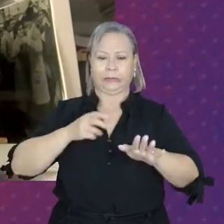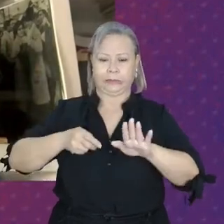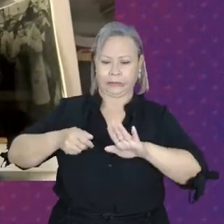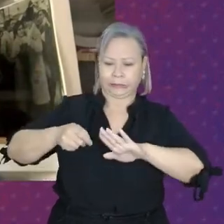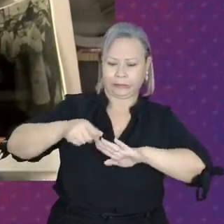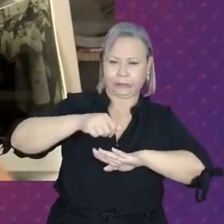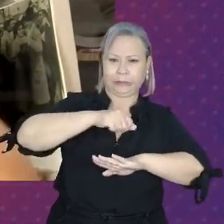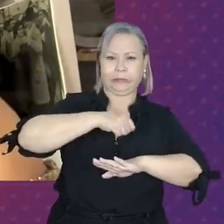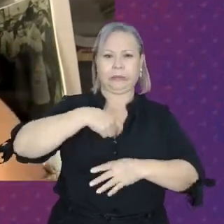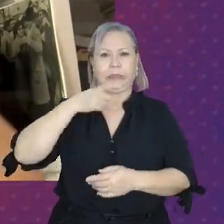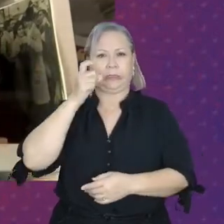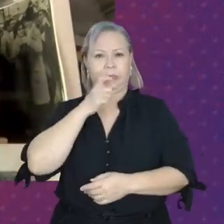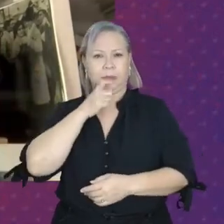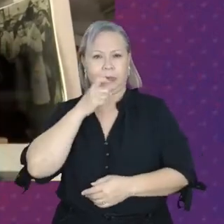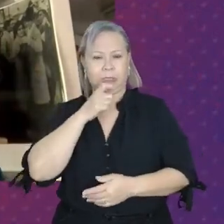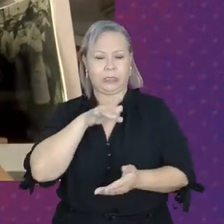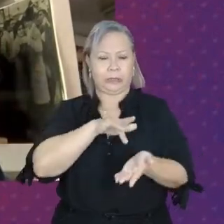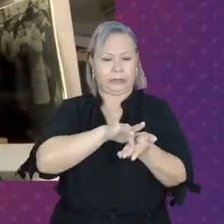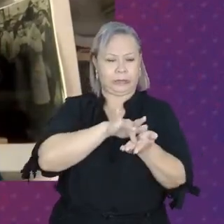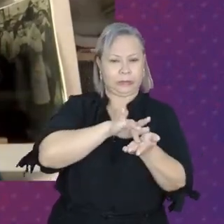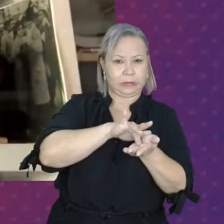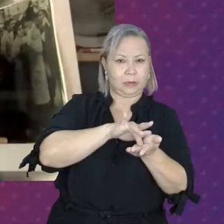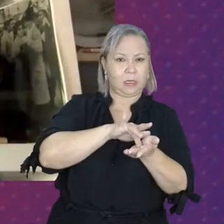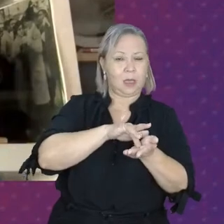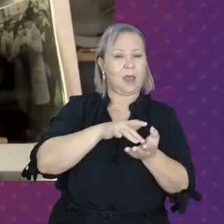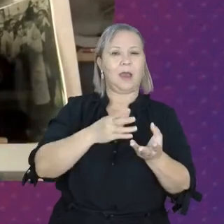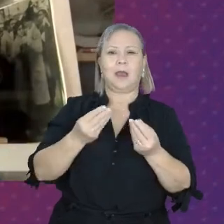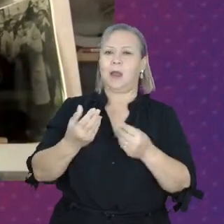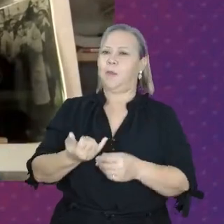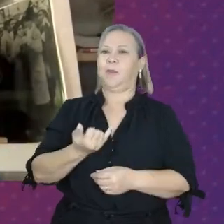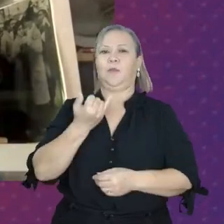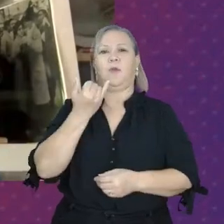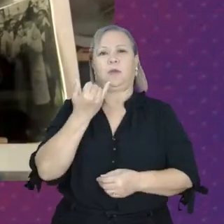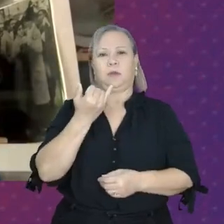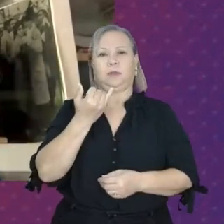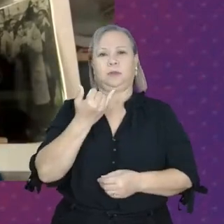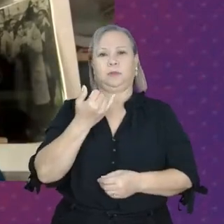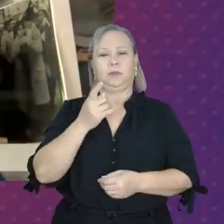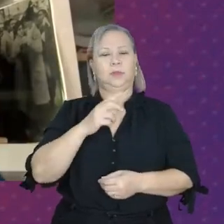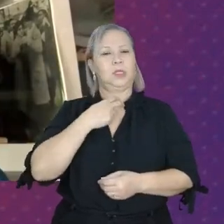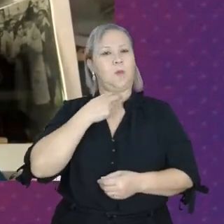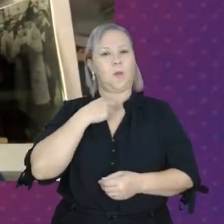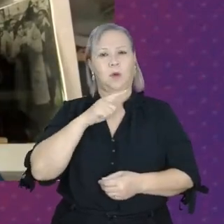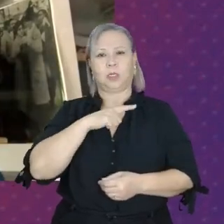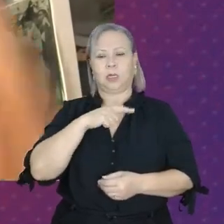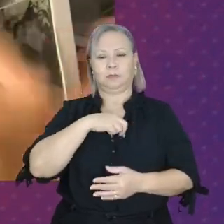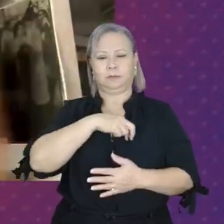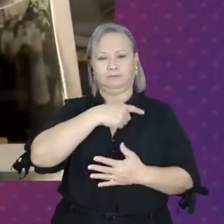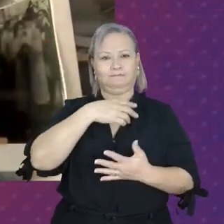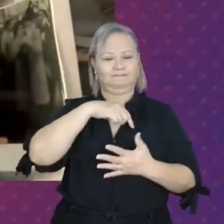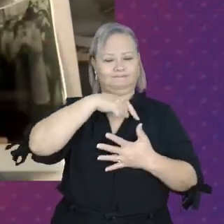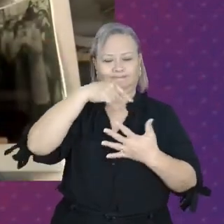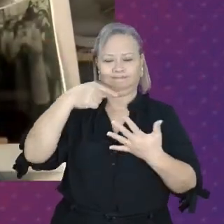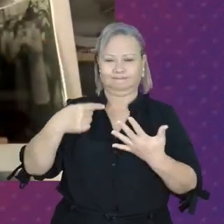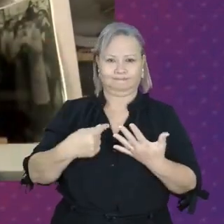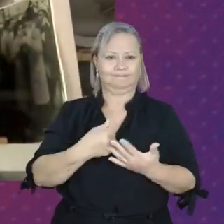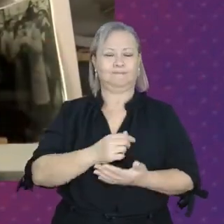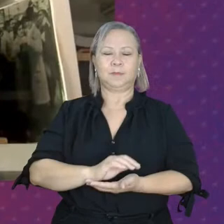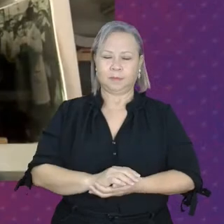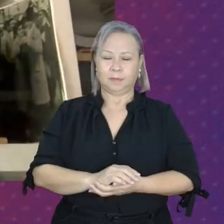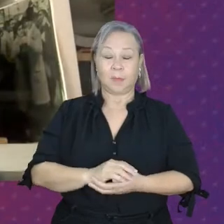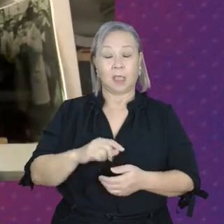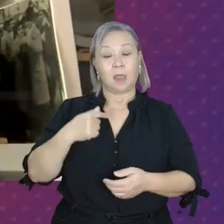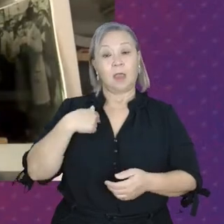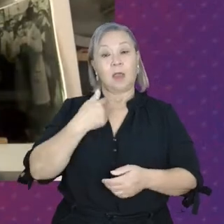sem mentira, sem falsificação, é muito importante. Mas nós queremos mais. E o nosso país